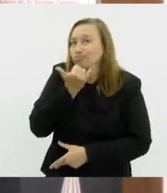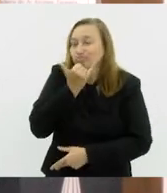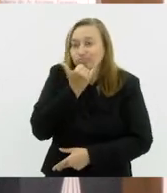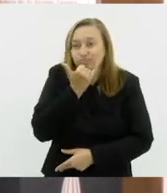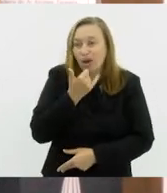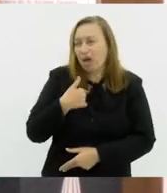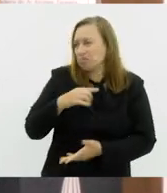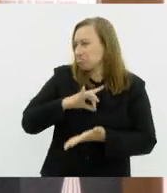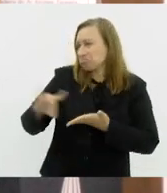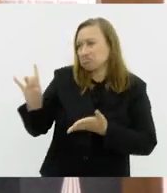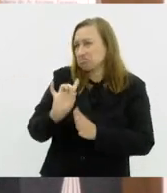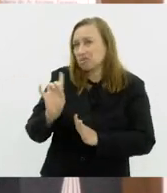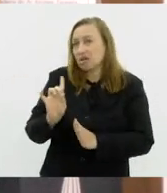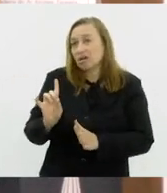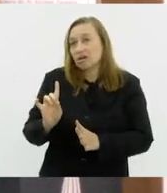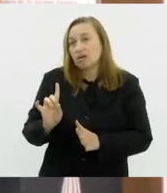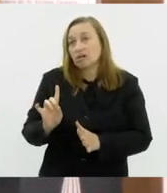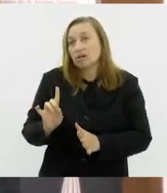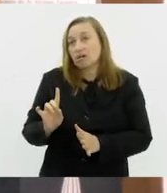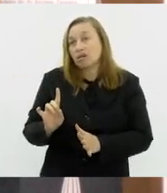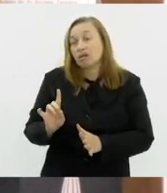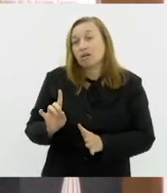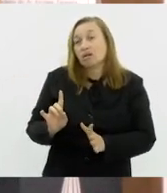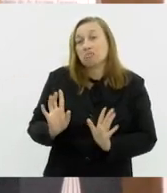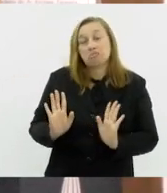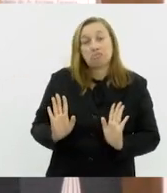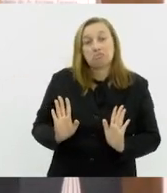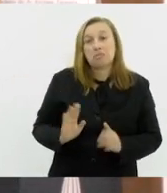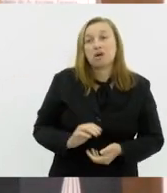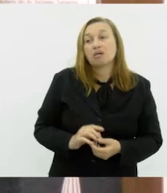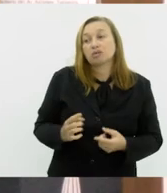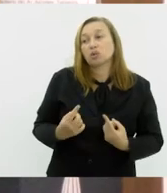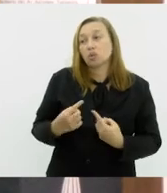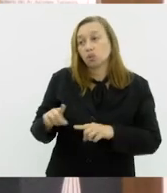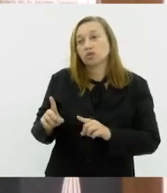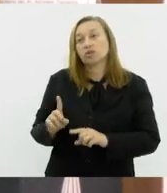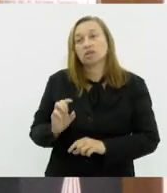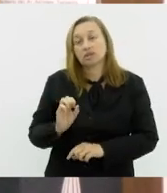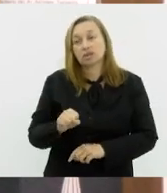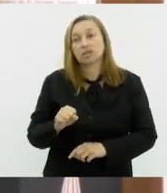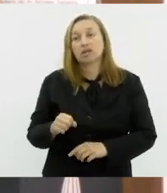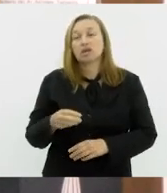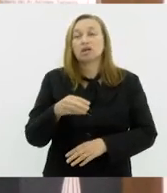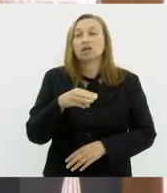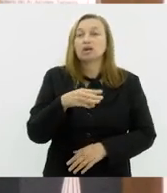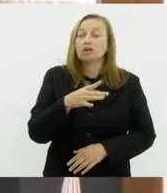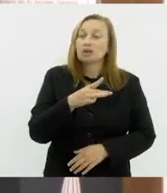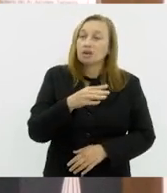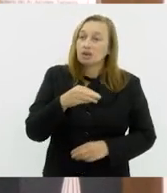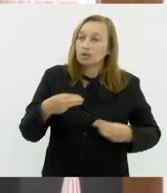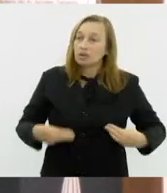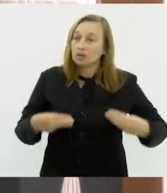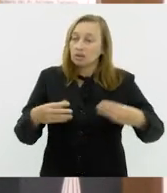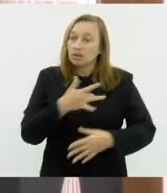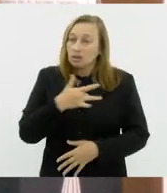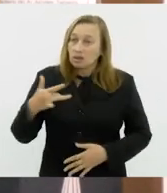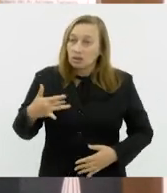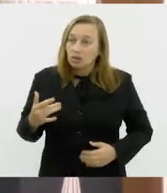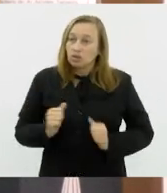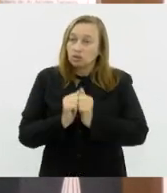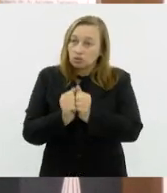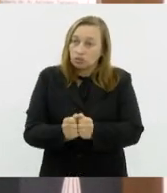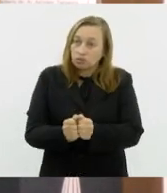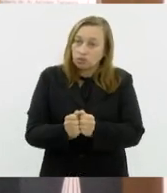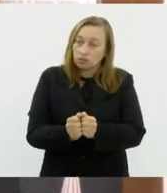sou inimigo, mas adversários somos. Quando o Ministério da Saúde, junto com a Organização Mundial da Saúde,